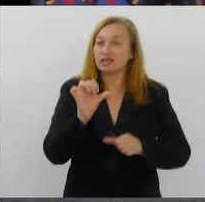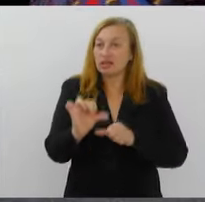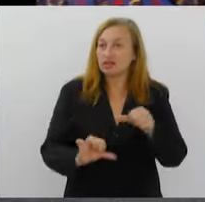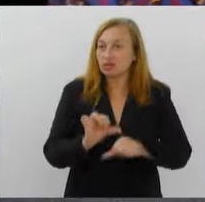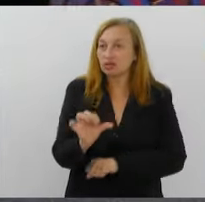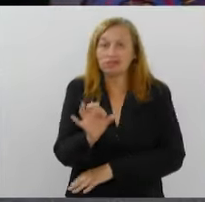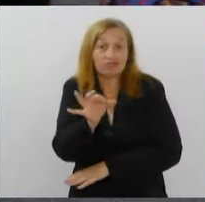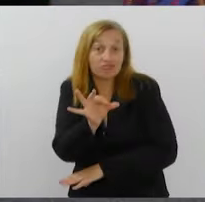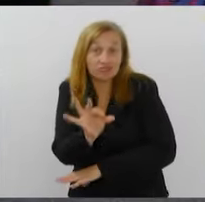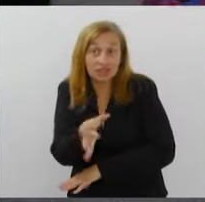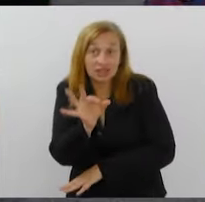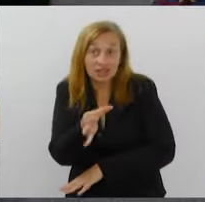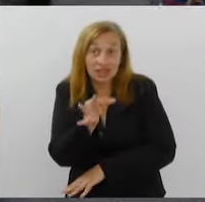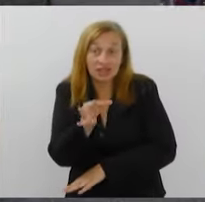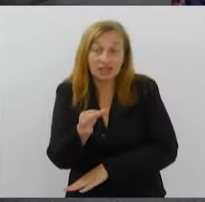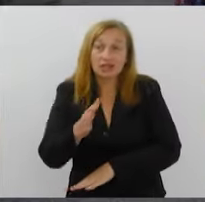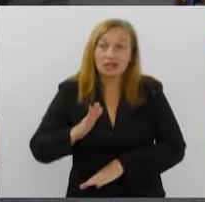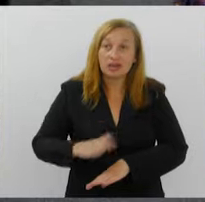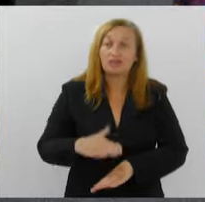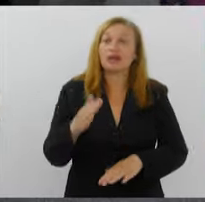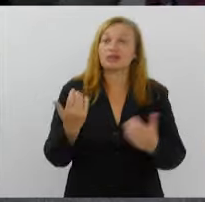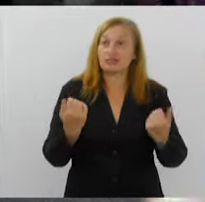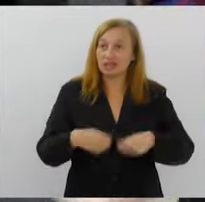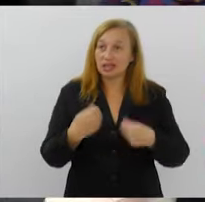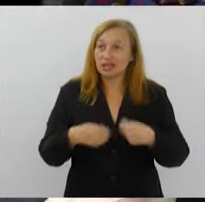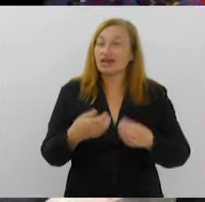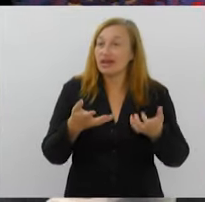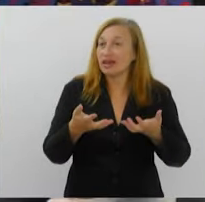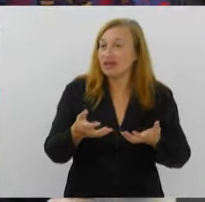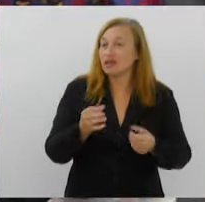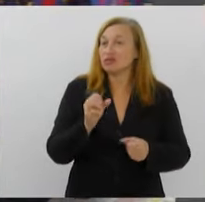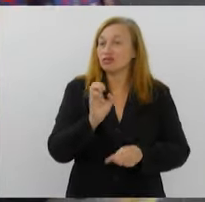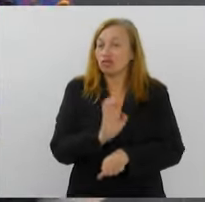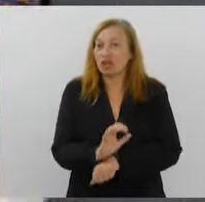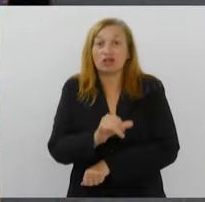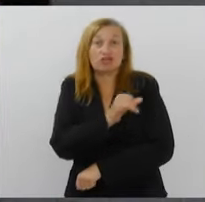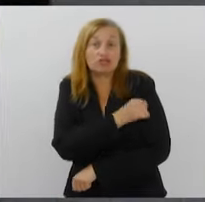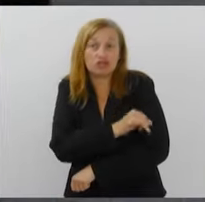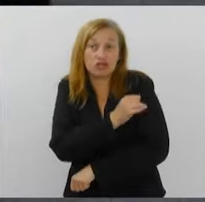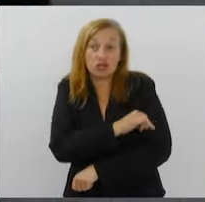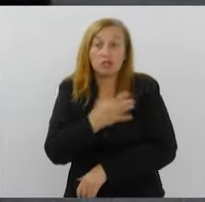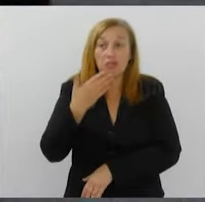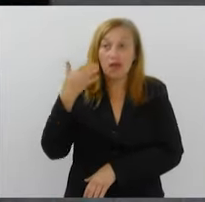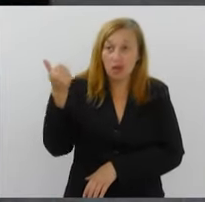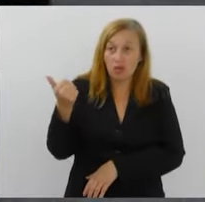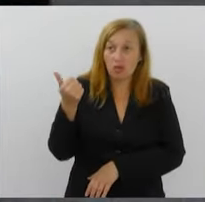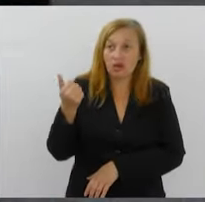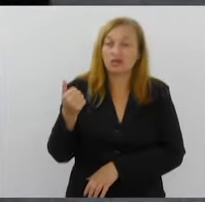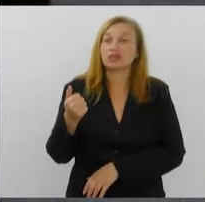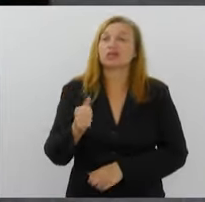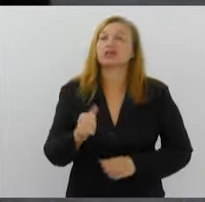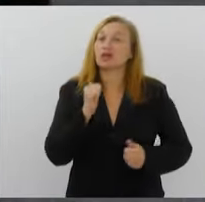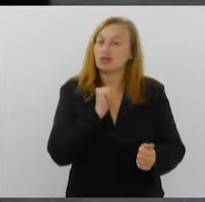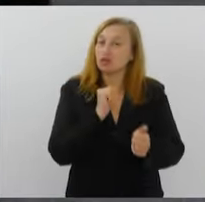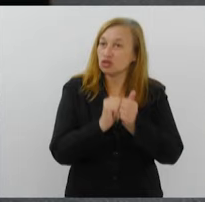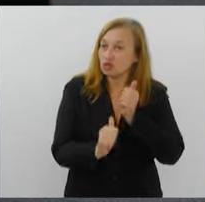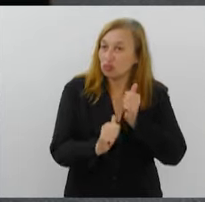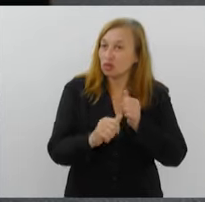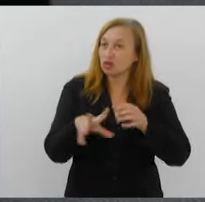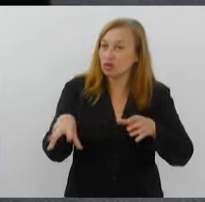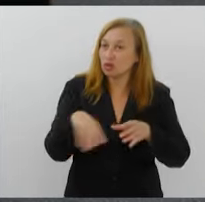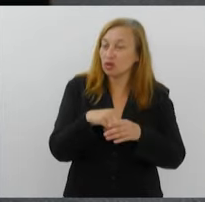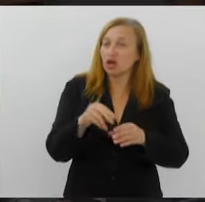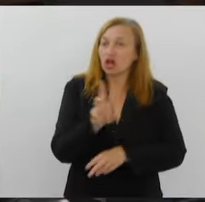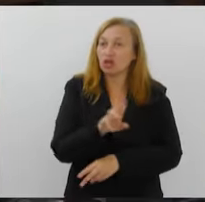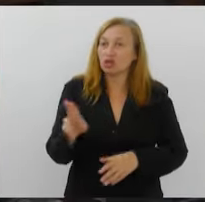de fato para aqueles que mais precisam, se a gente quer fazer um estado do Rio de Janeiro melhor, é através do esporte. Então, em nome